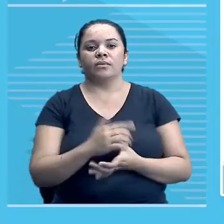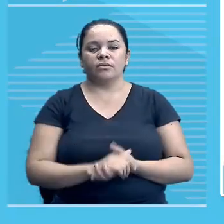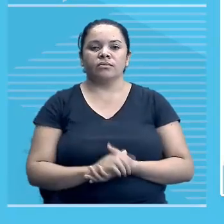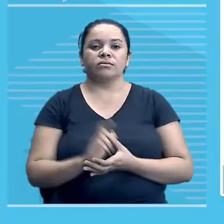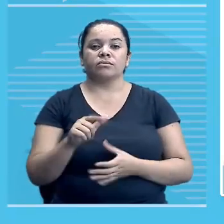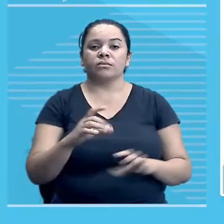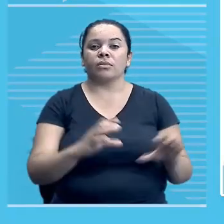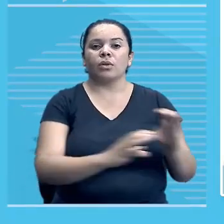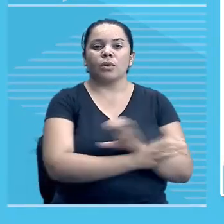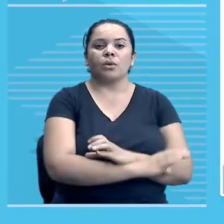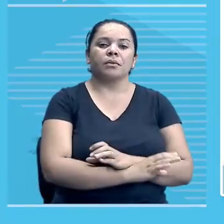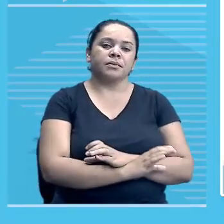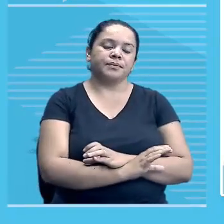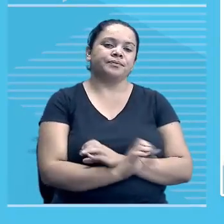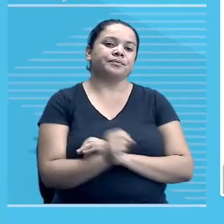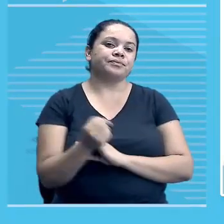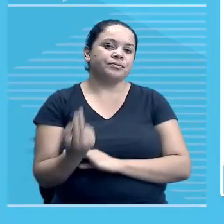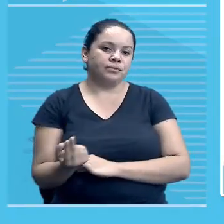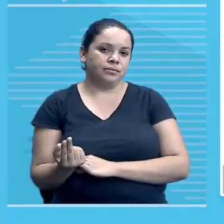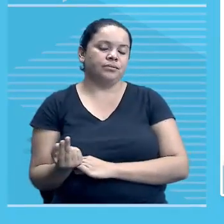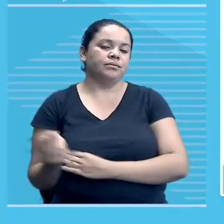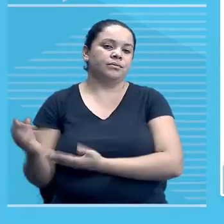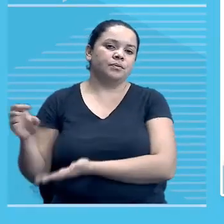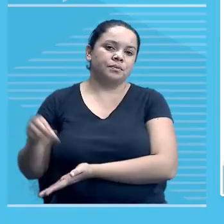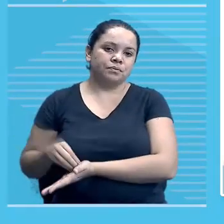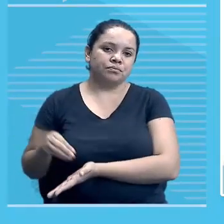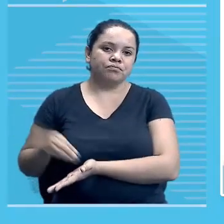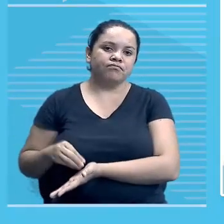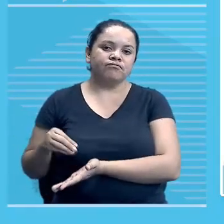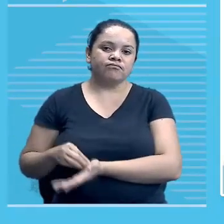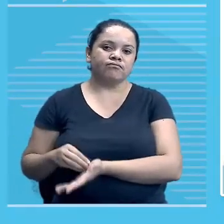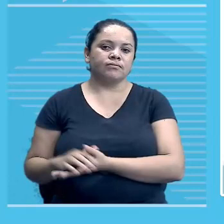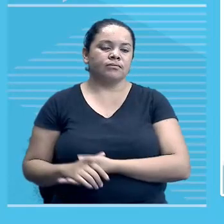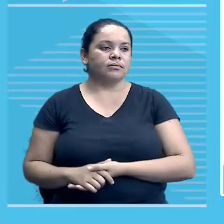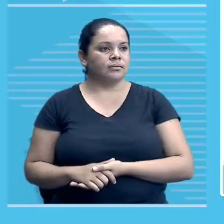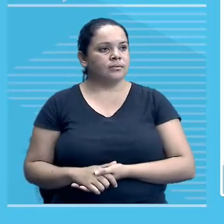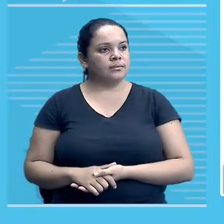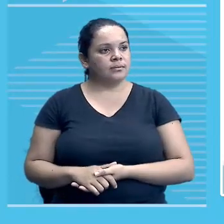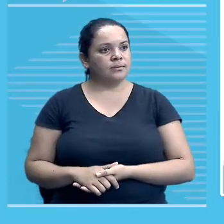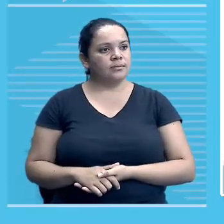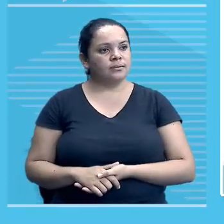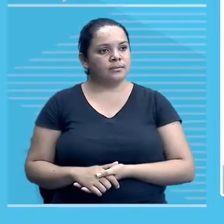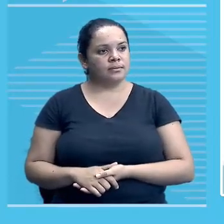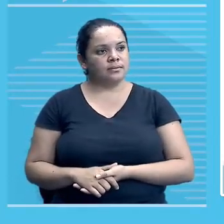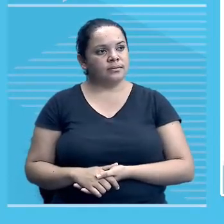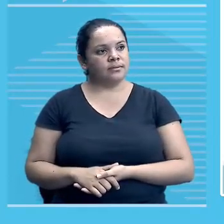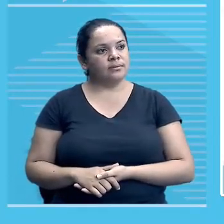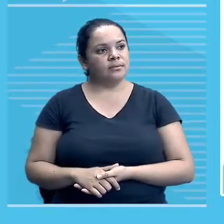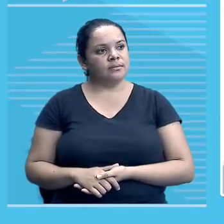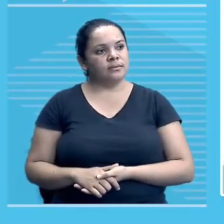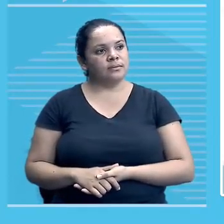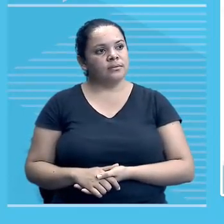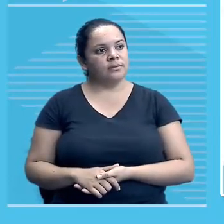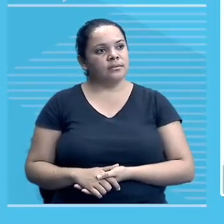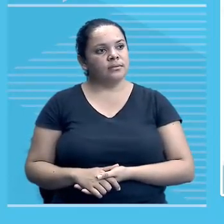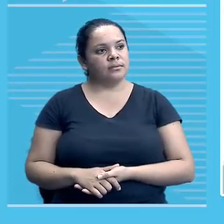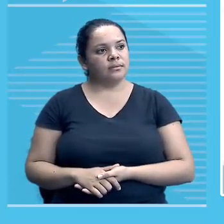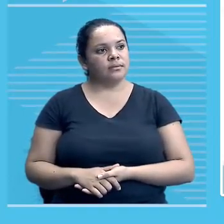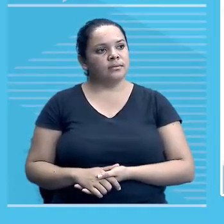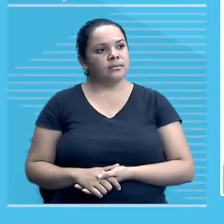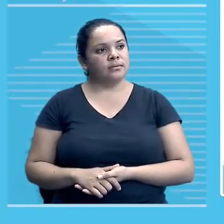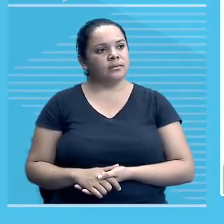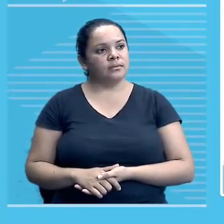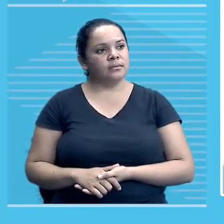completa ou ela é dita incompleta, né, Gabriel? Muito bem. Ela é completa quando? Olha aqui,